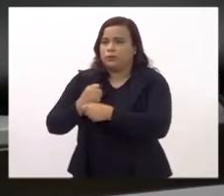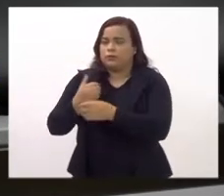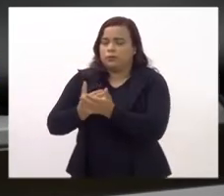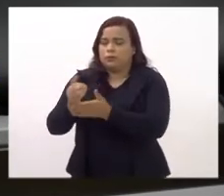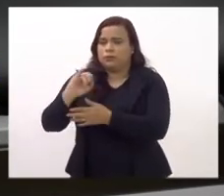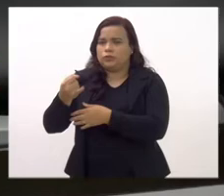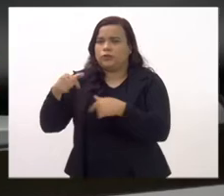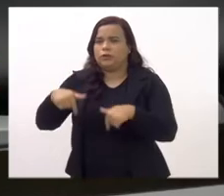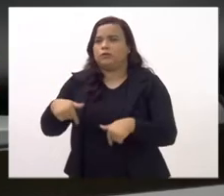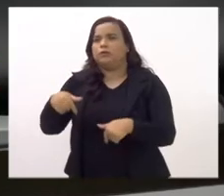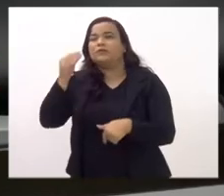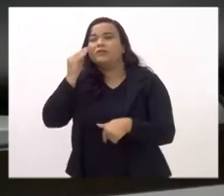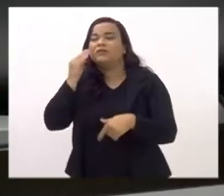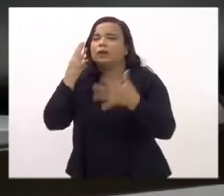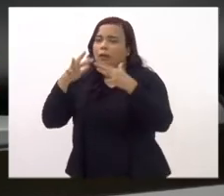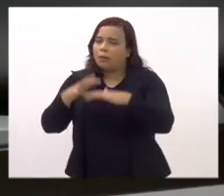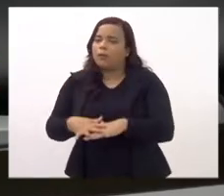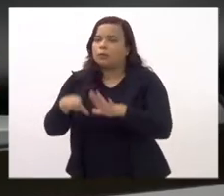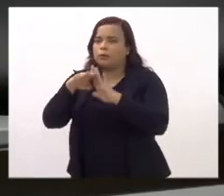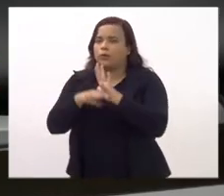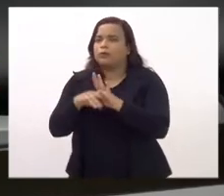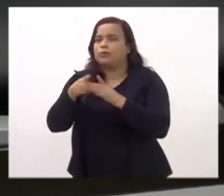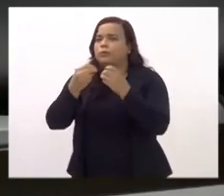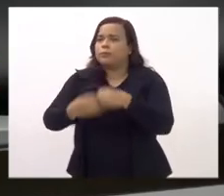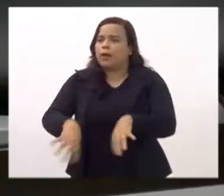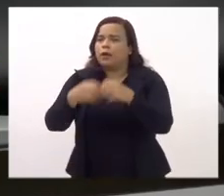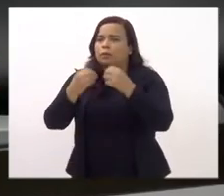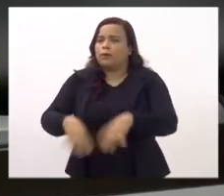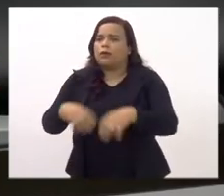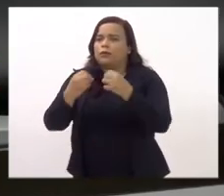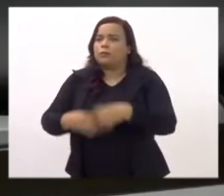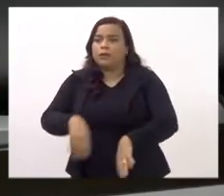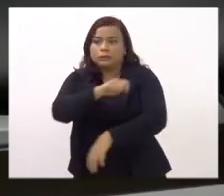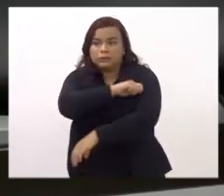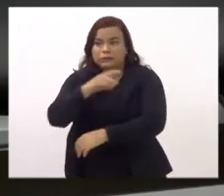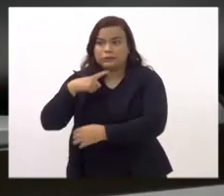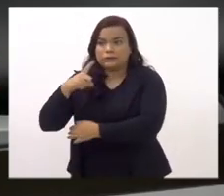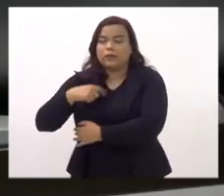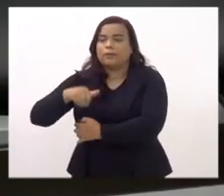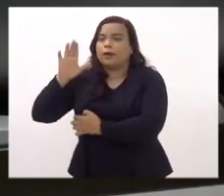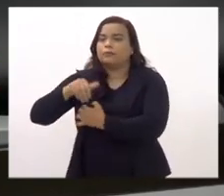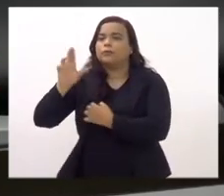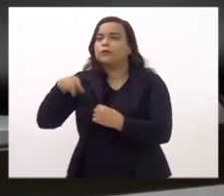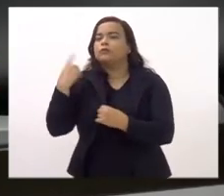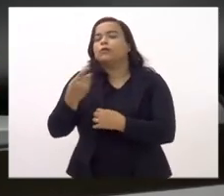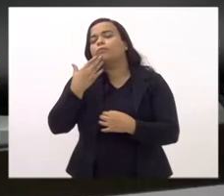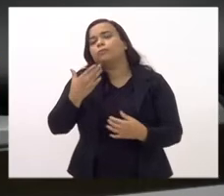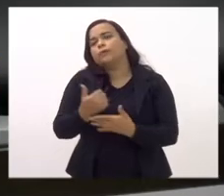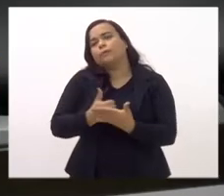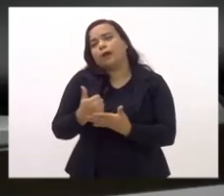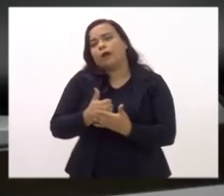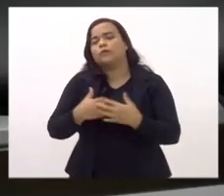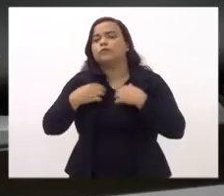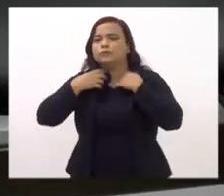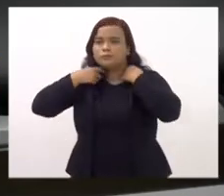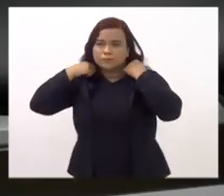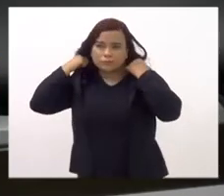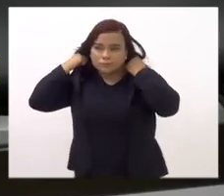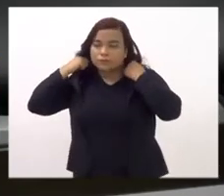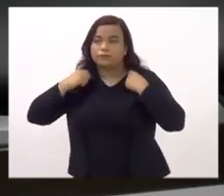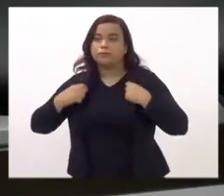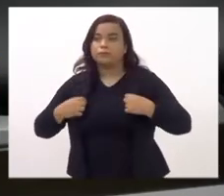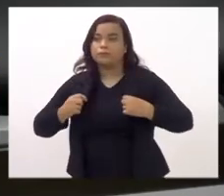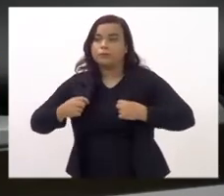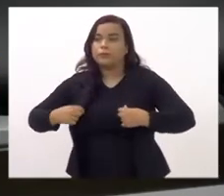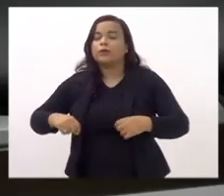governo Bolsonaro, e que cada vez prejudica mais os estudantes, né? Então, a gente está aqui pedindo o básico e também está pedindo aqui para não tirarem os direitos